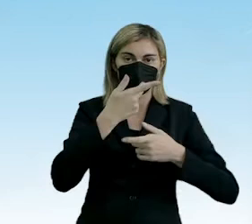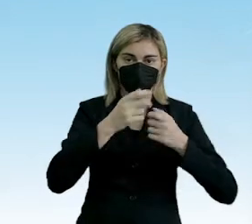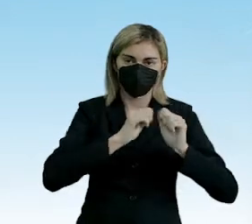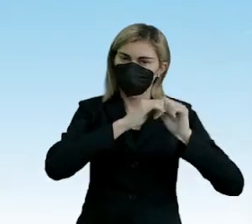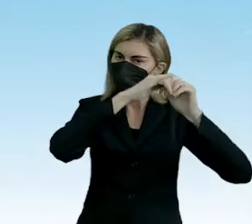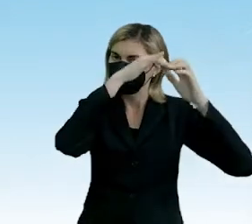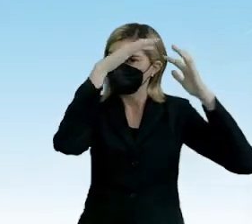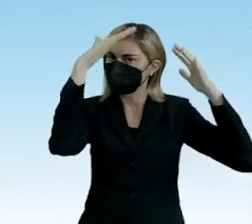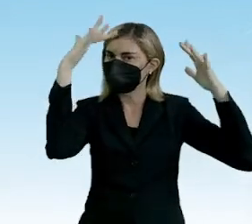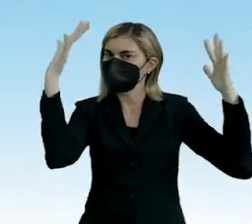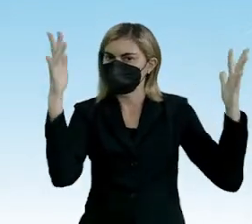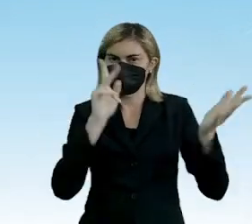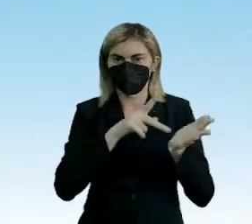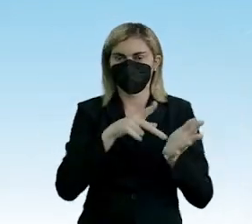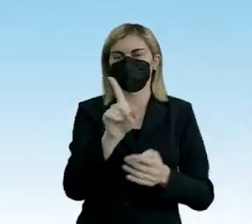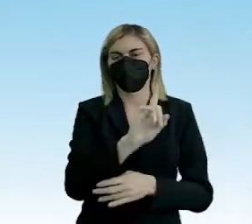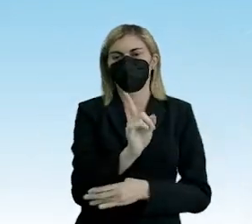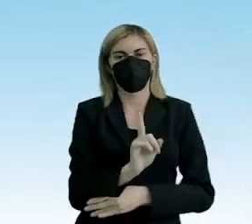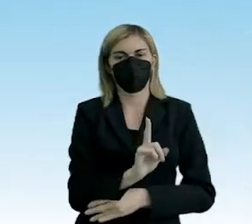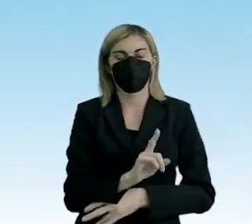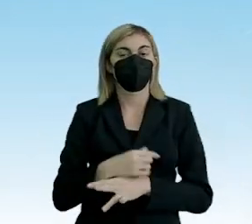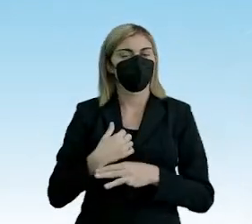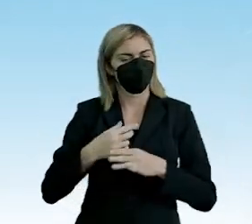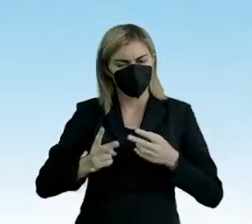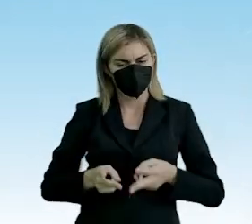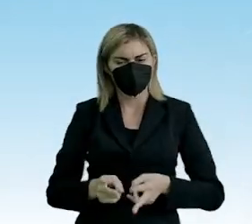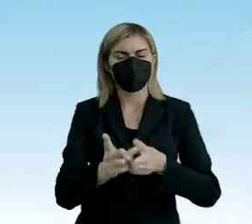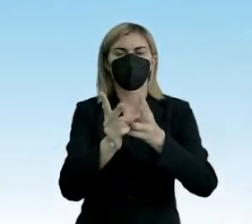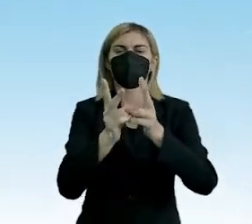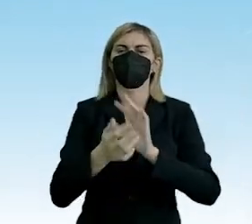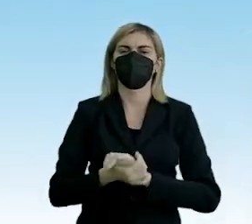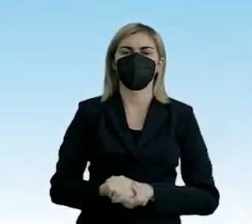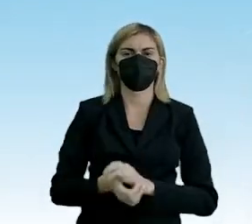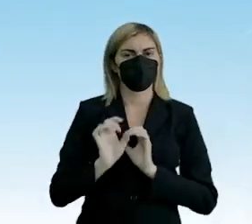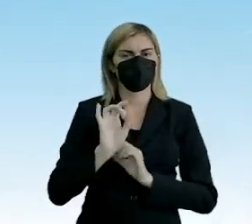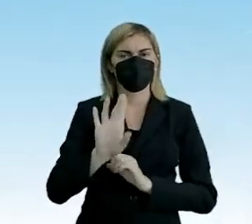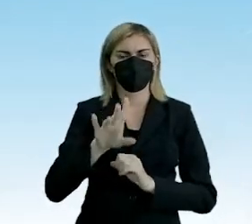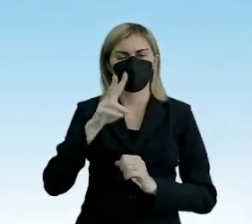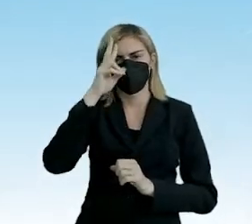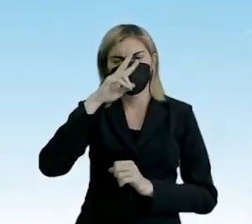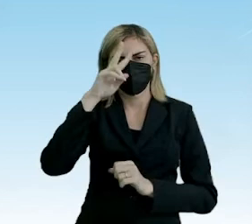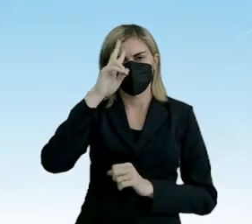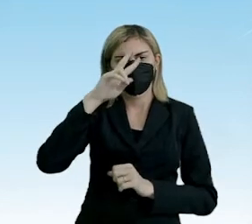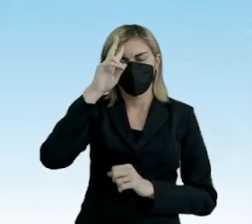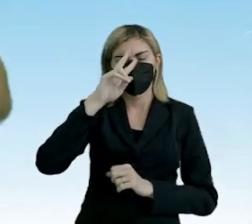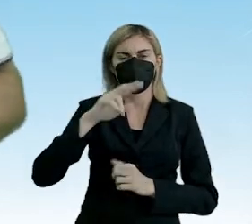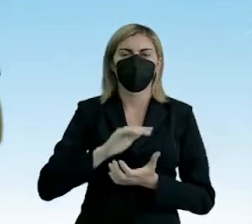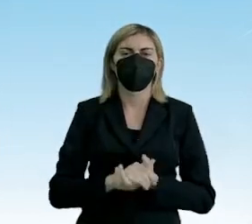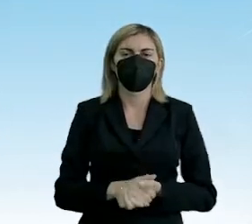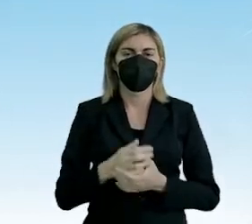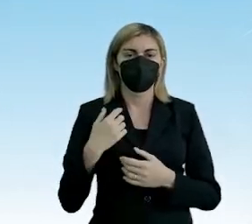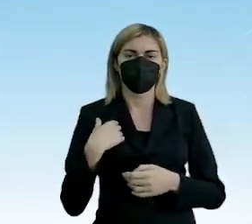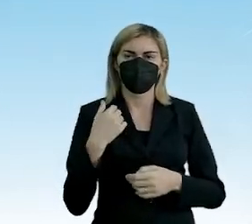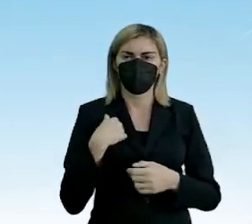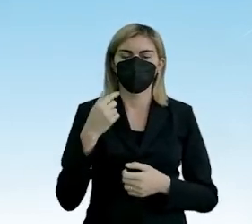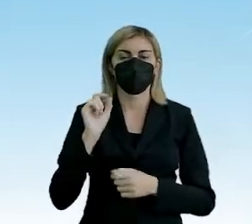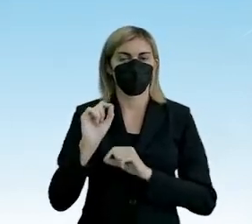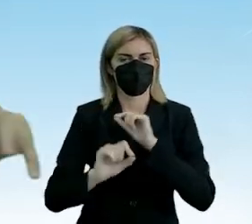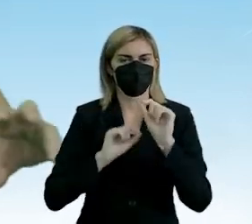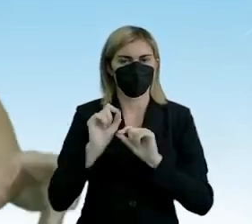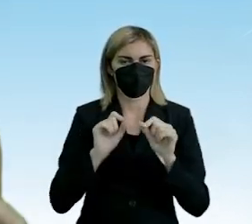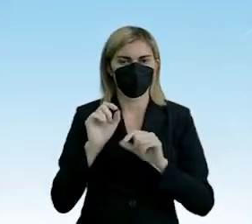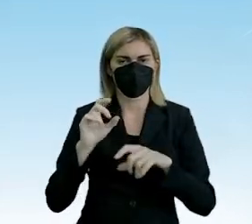Conotar, o sentido figurado. E vamos caminhando. Então, só para a gente lembrar mais um pouco, a questão de que